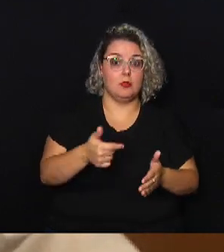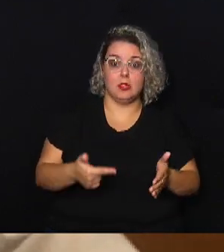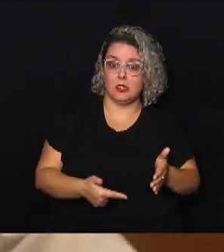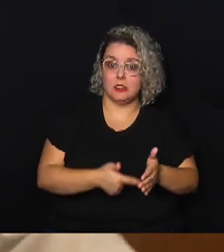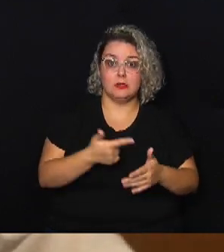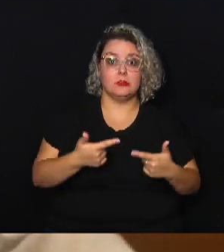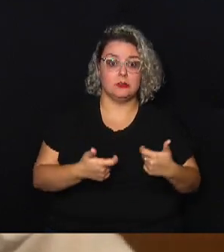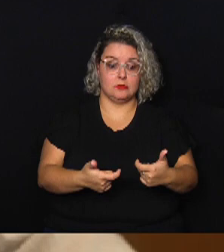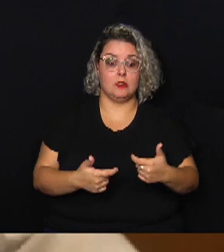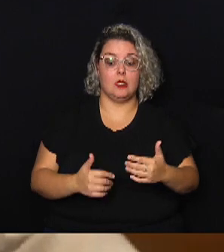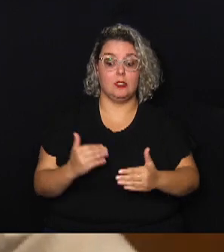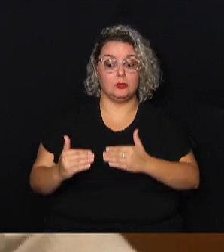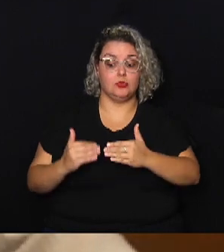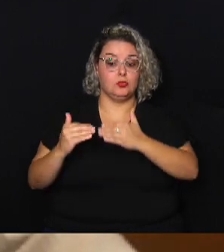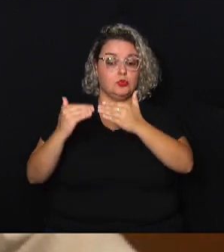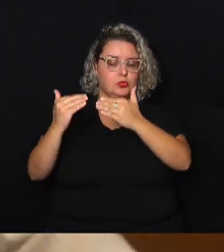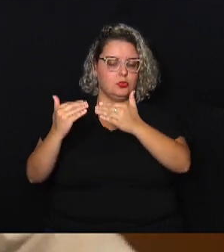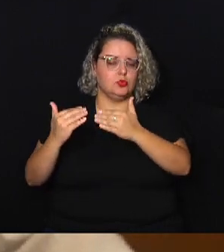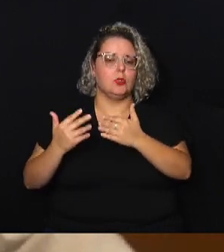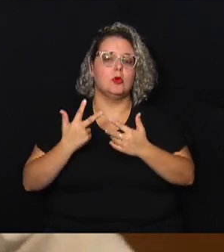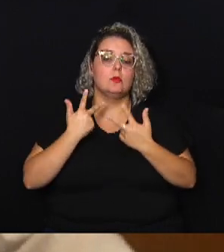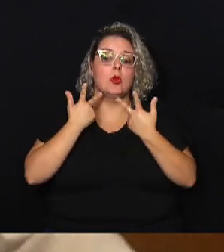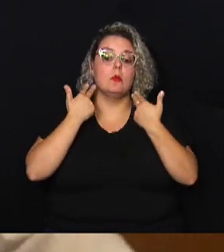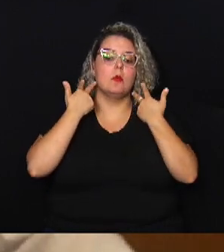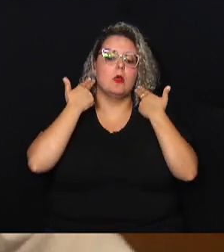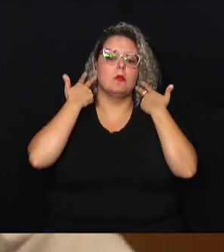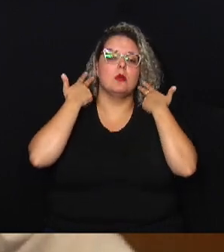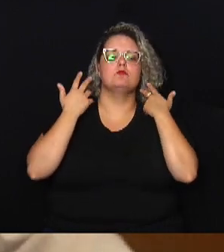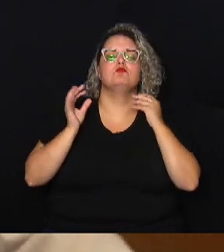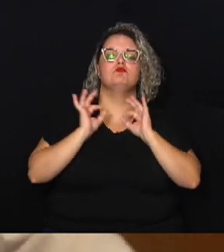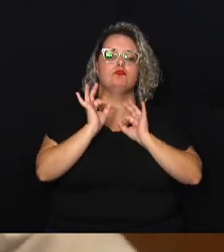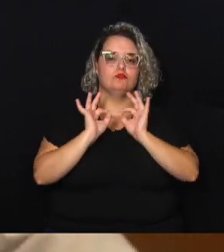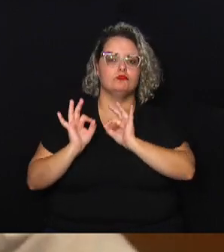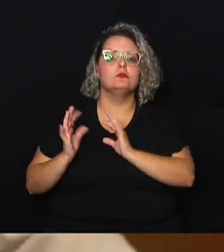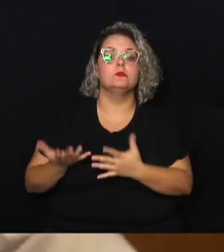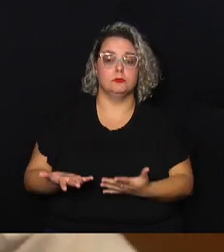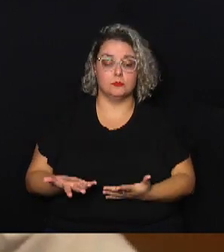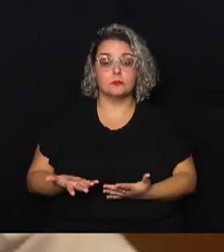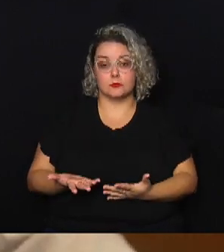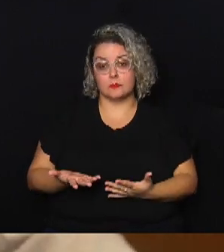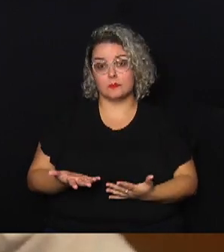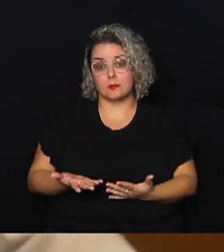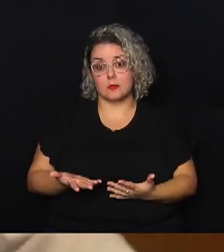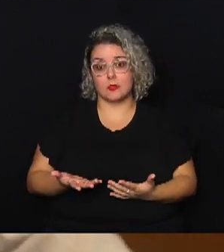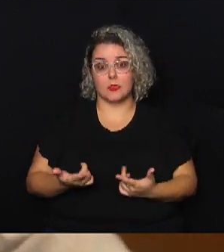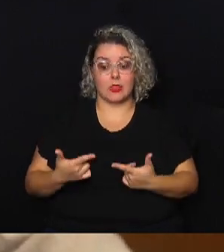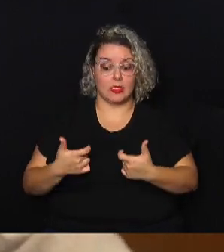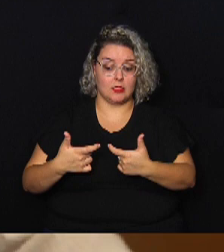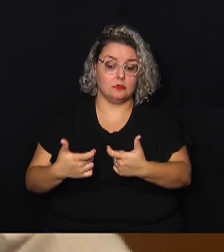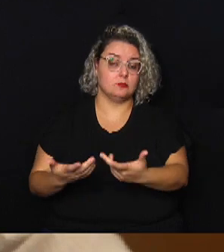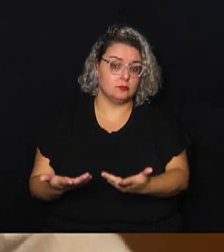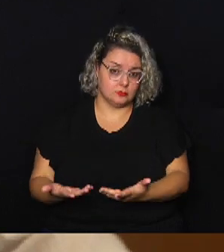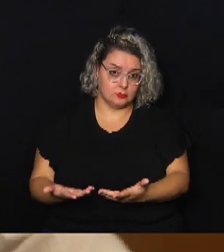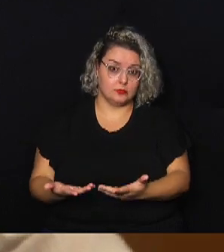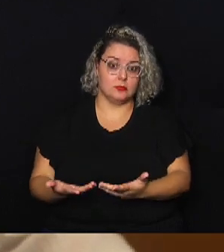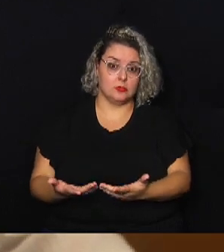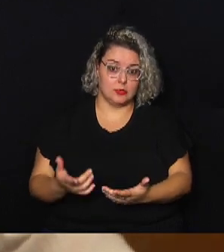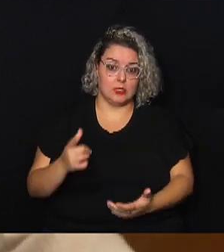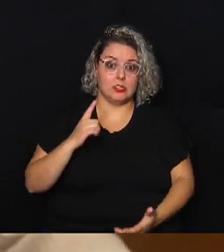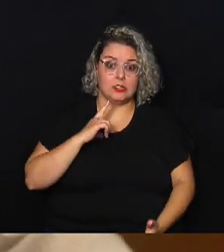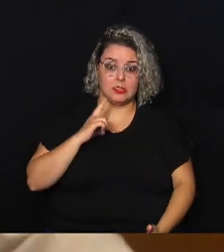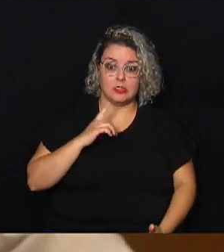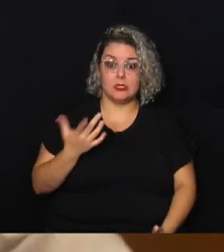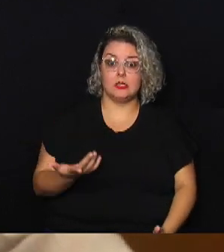desenvolveu muito a cirurgia plástica reparadora, né? Então, essas guerras, elas têm